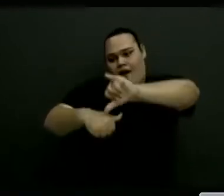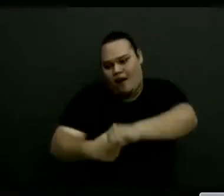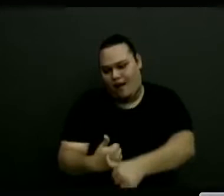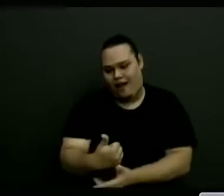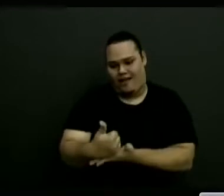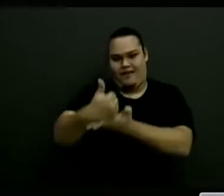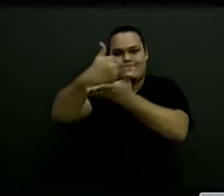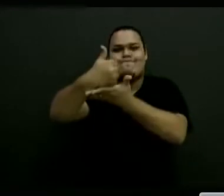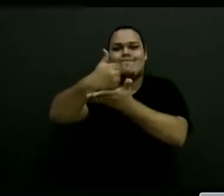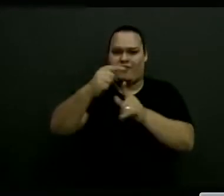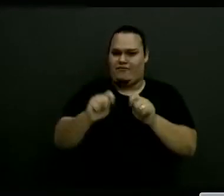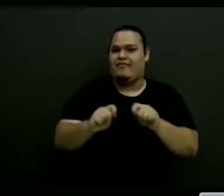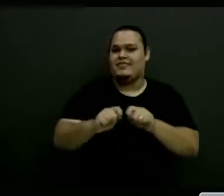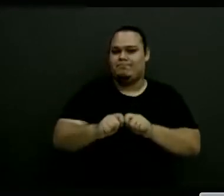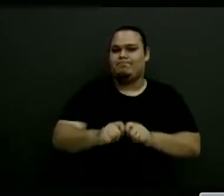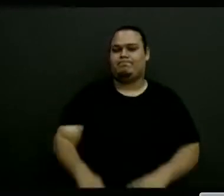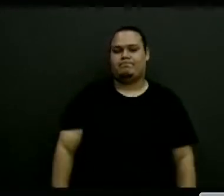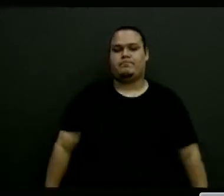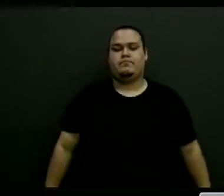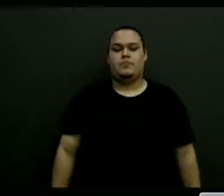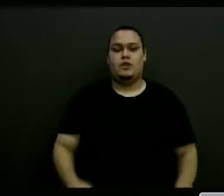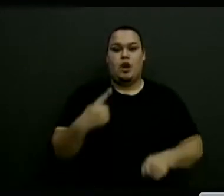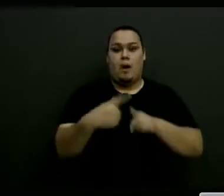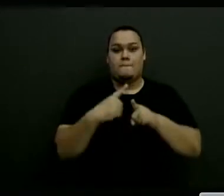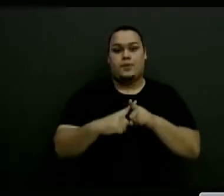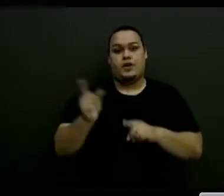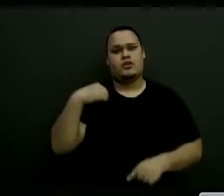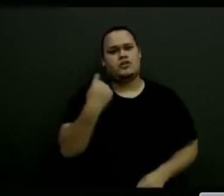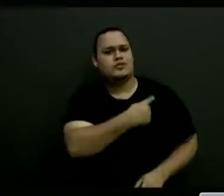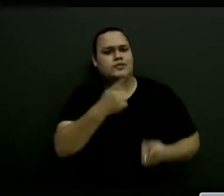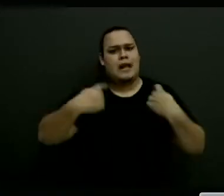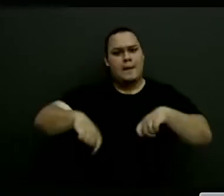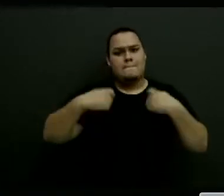Mas também, Dunamis é poder para produzir frutos.